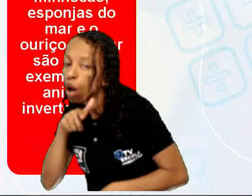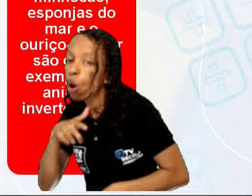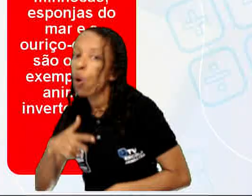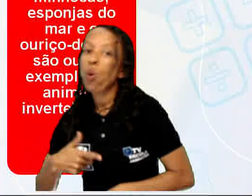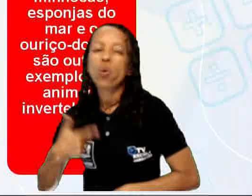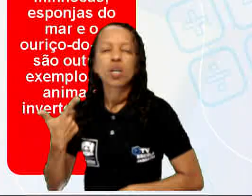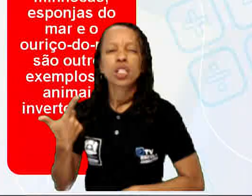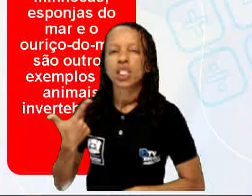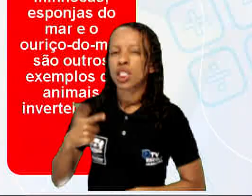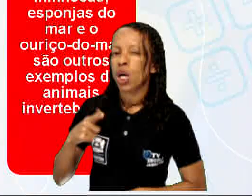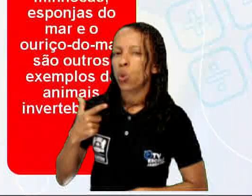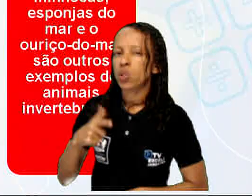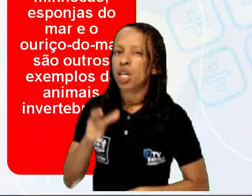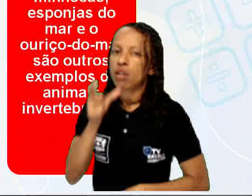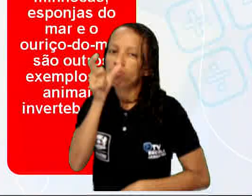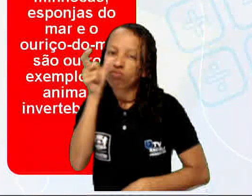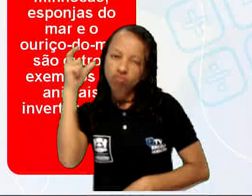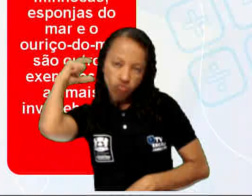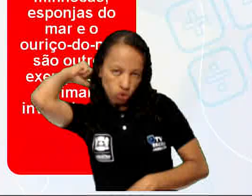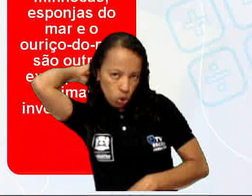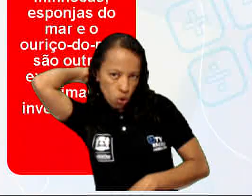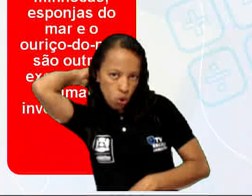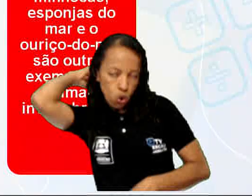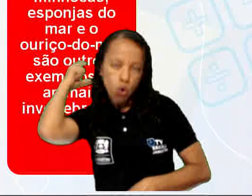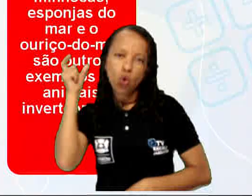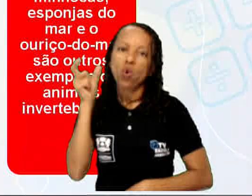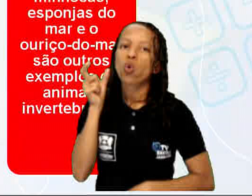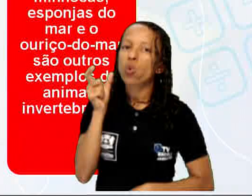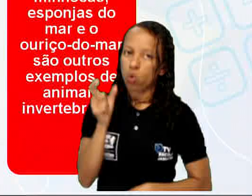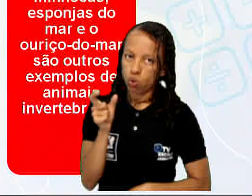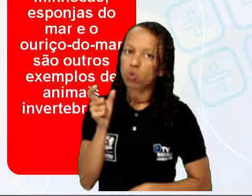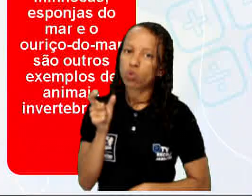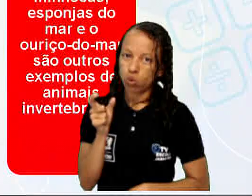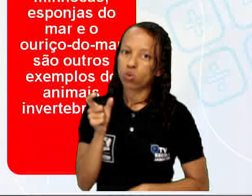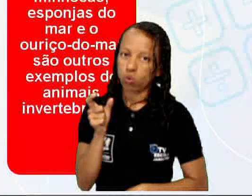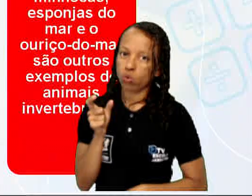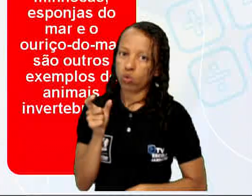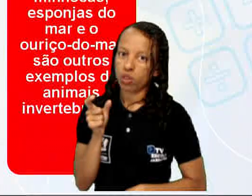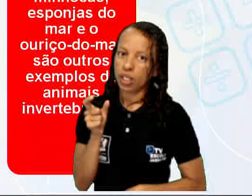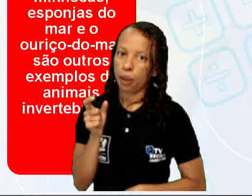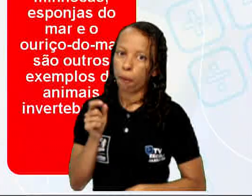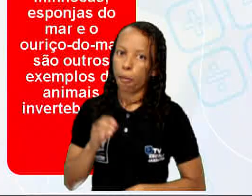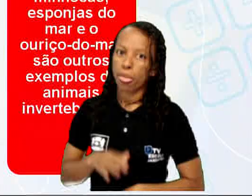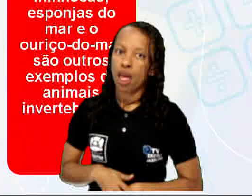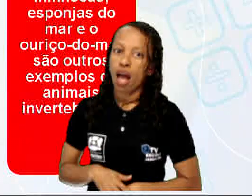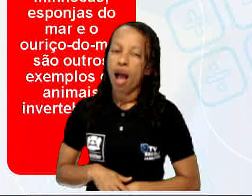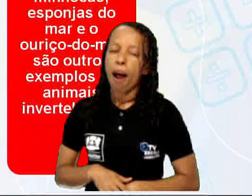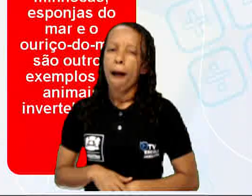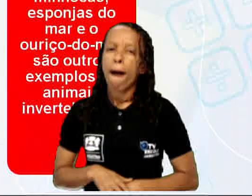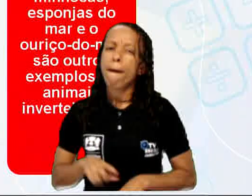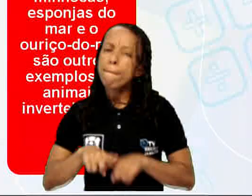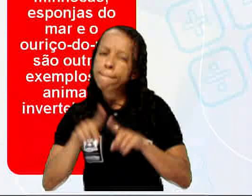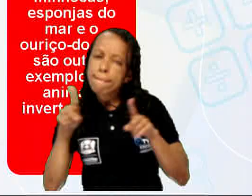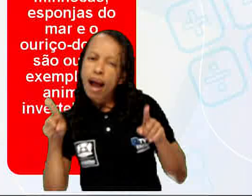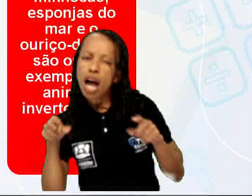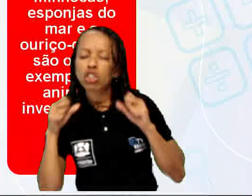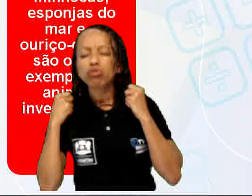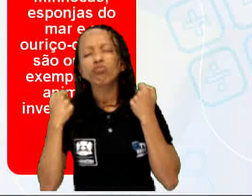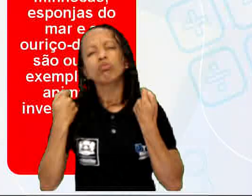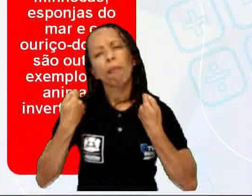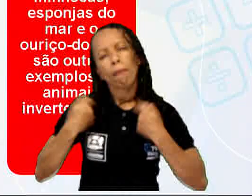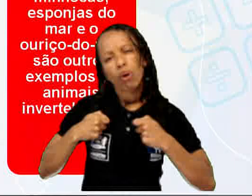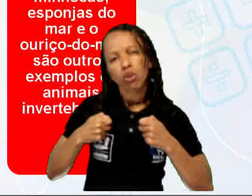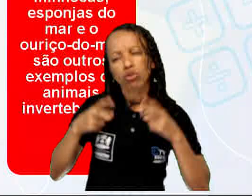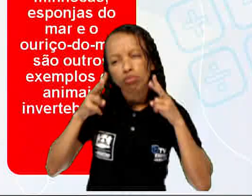coluna vertebral. E são outros animais que podemos ver facilmente no nosso dia a dia. Vamos